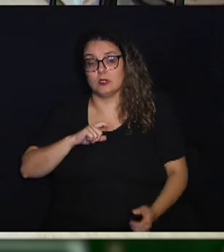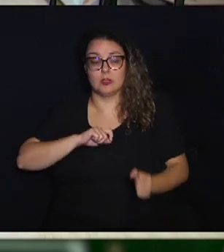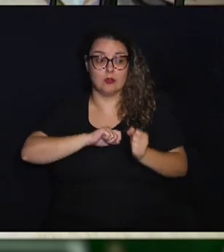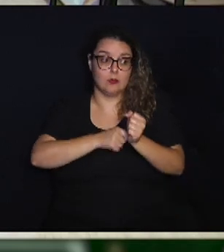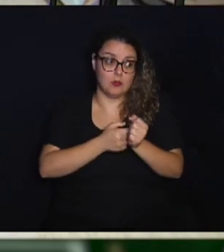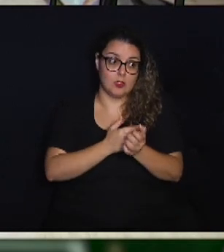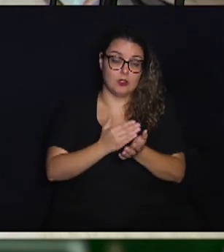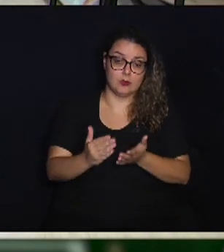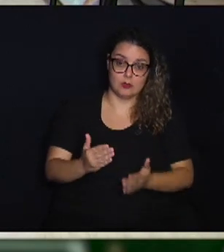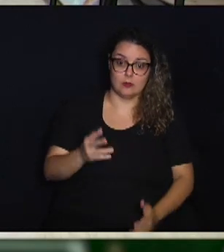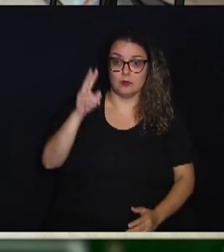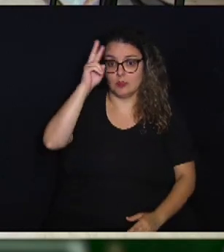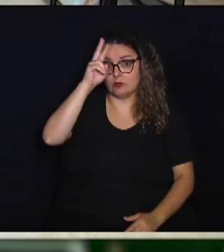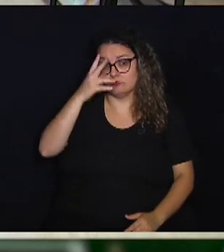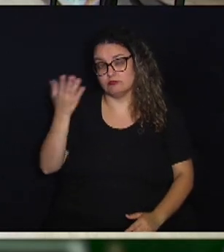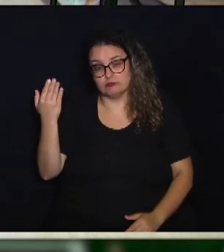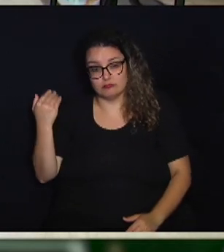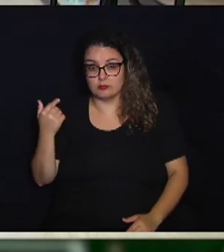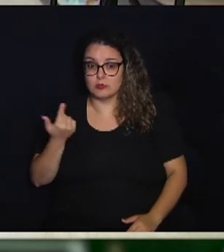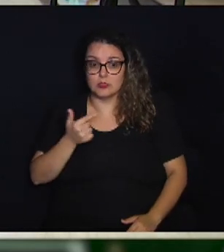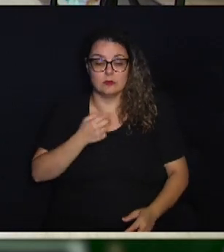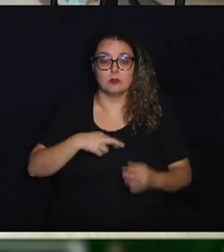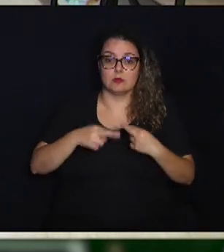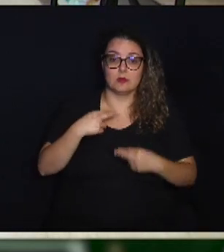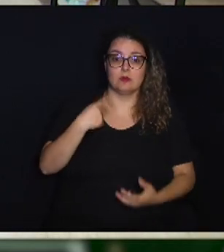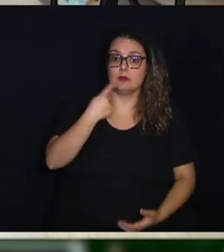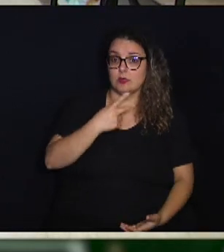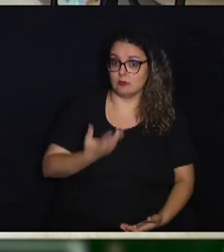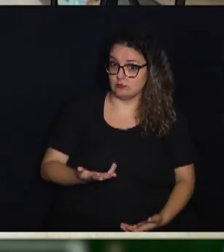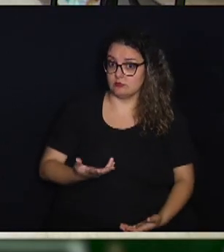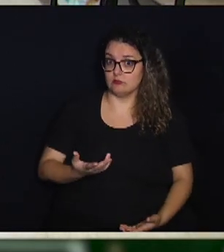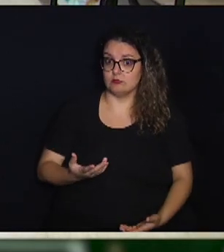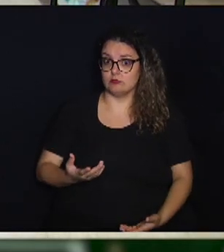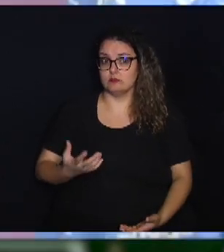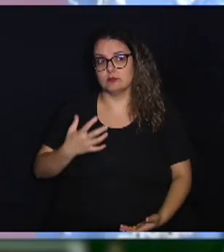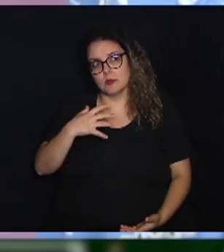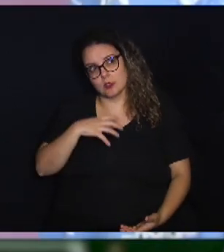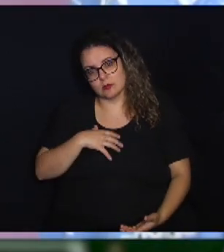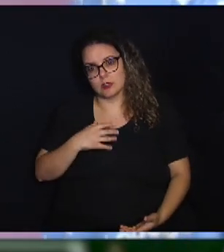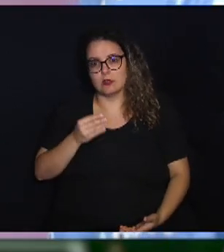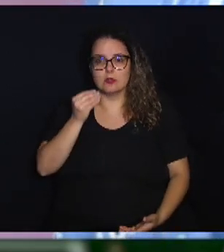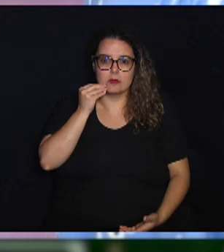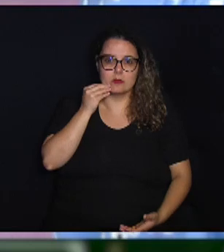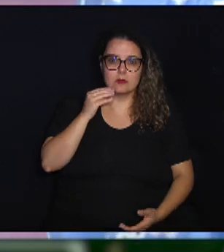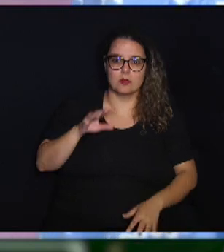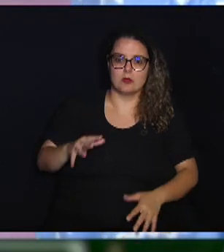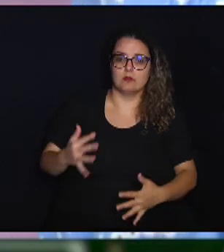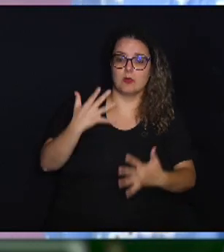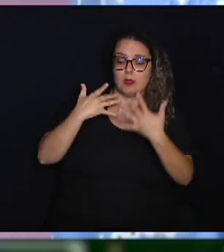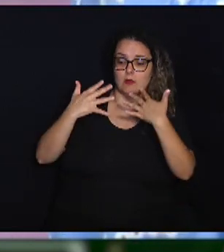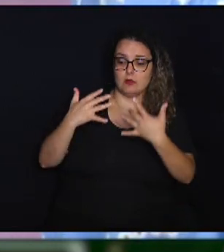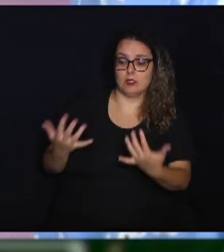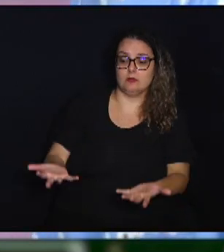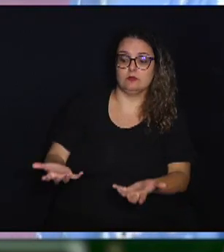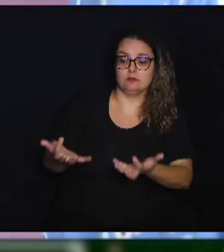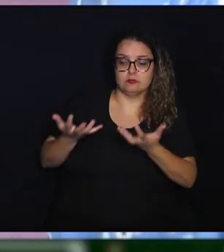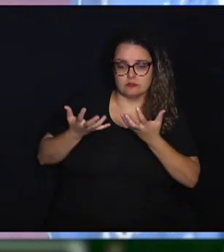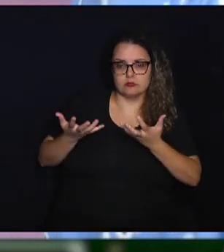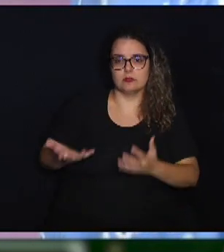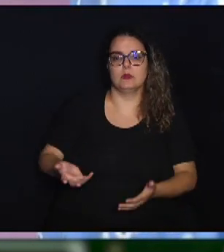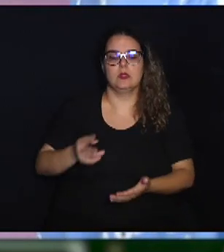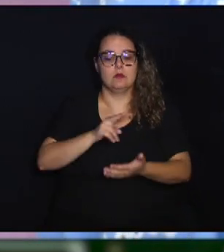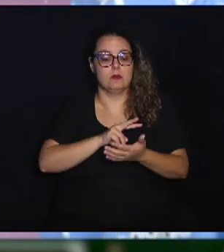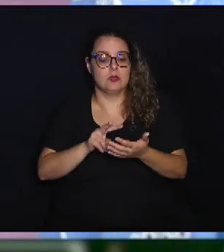inicial, uma história que aparentemente não tem nada a ver com ele, para tentar de alguma forma cativá-lo, entender a importância desse instrumento, né, de